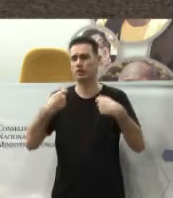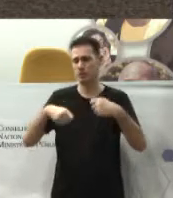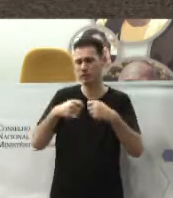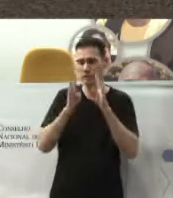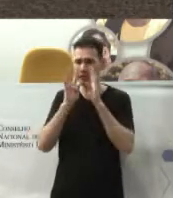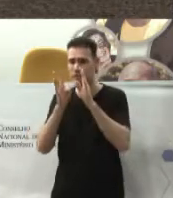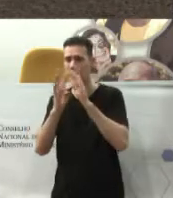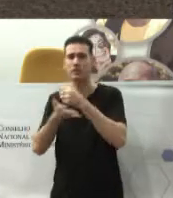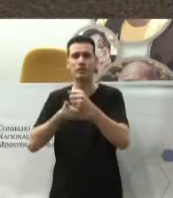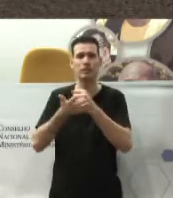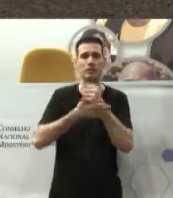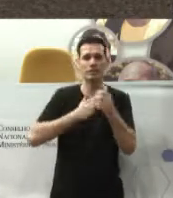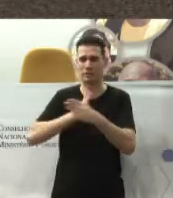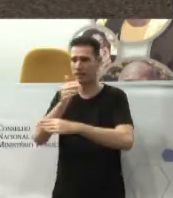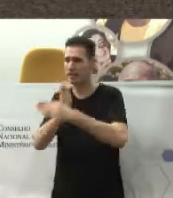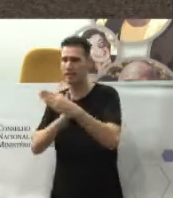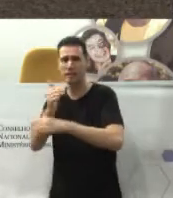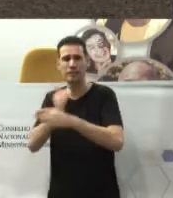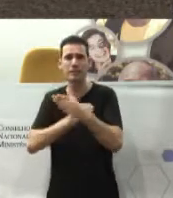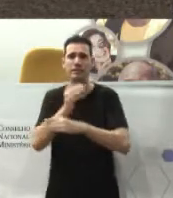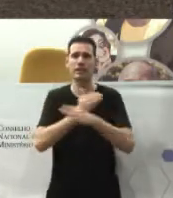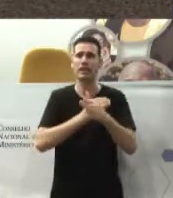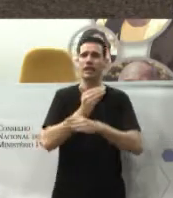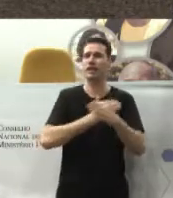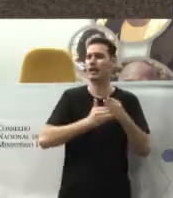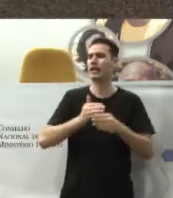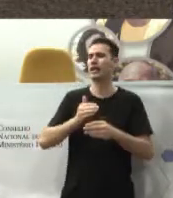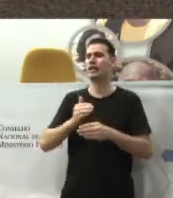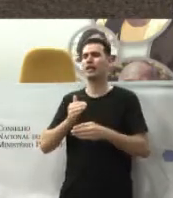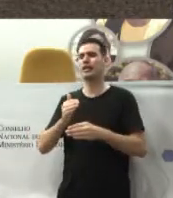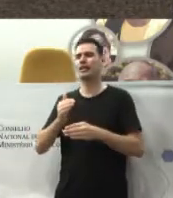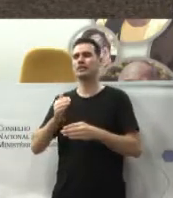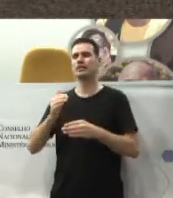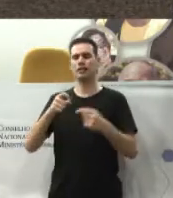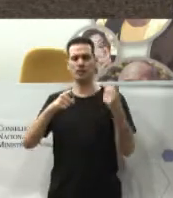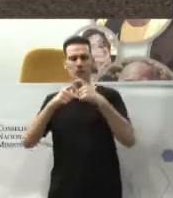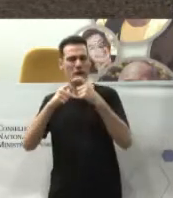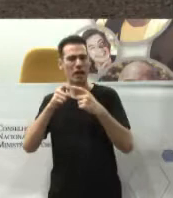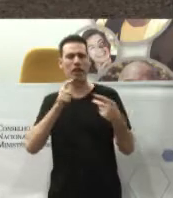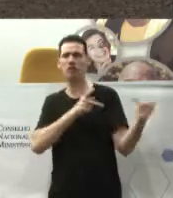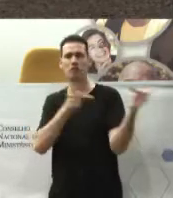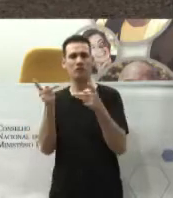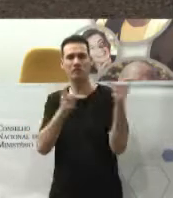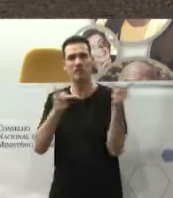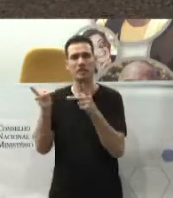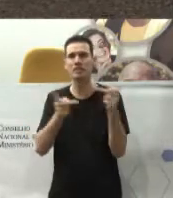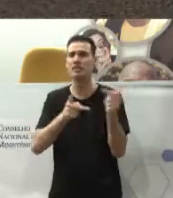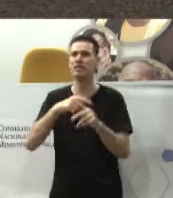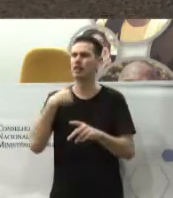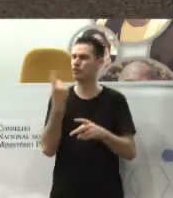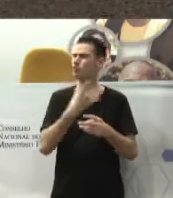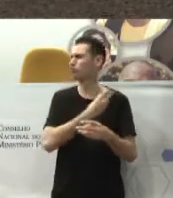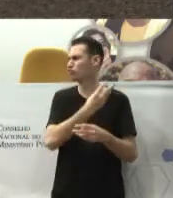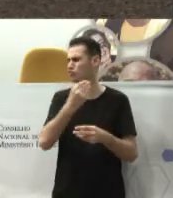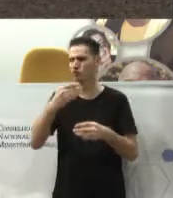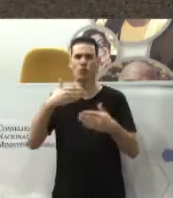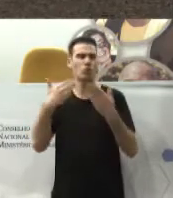atenção básica para ter acesso à atenção secundária, às consultas especializadas. Isso tudo começou a ser